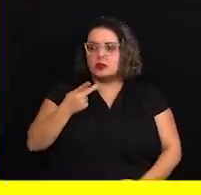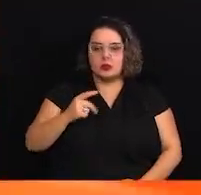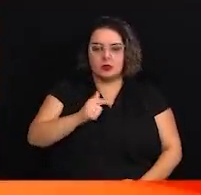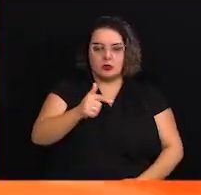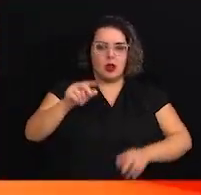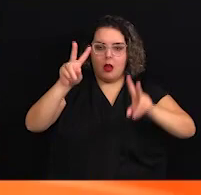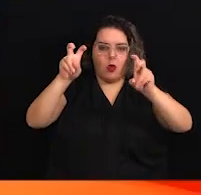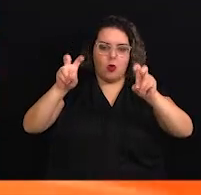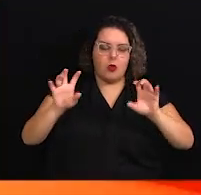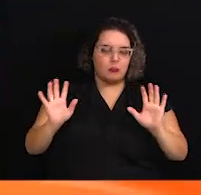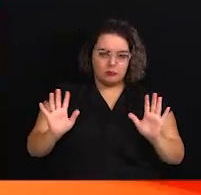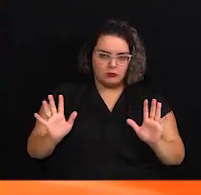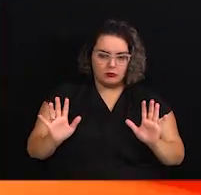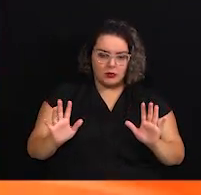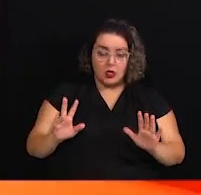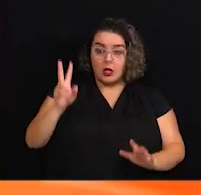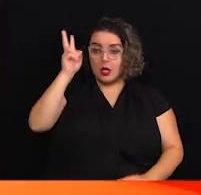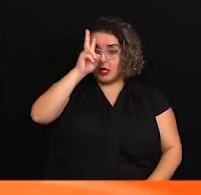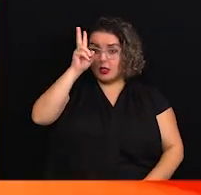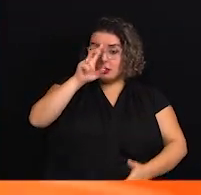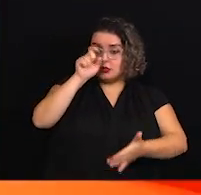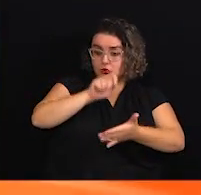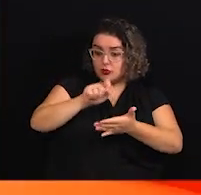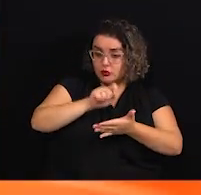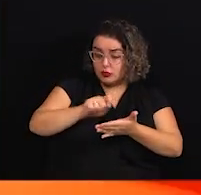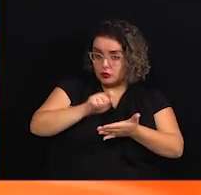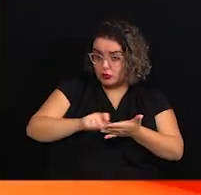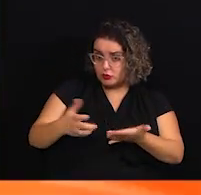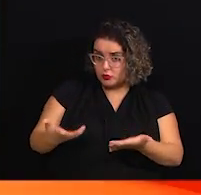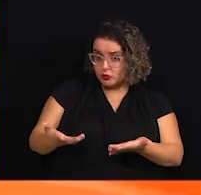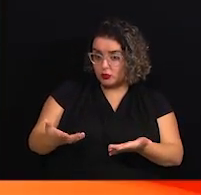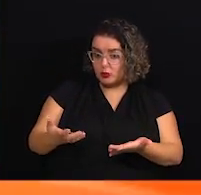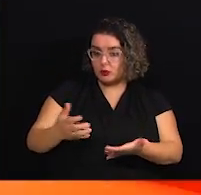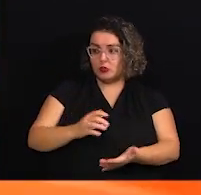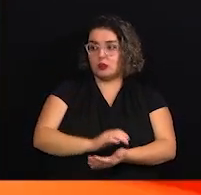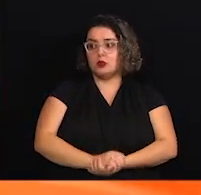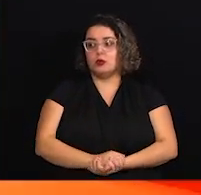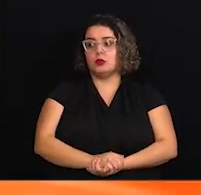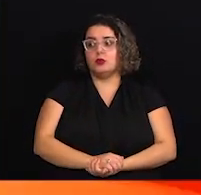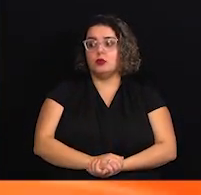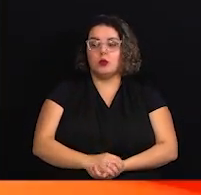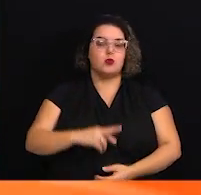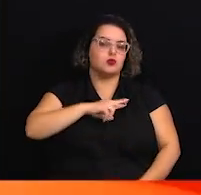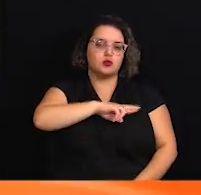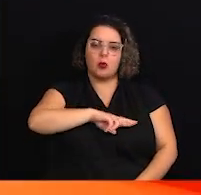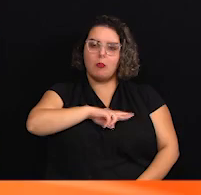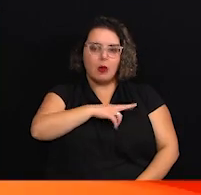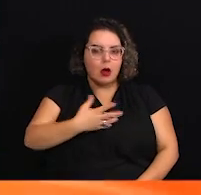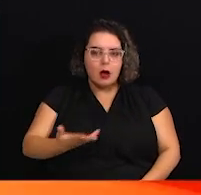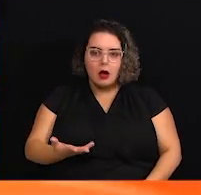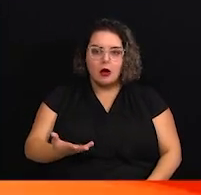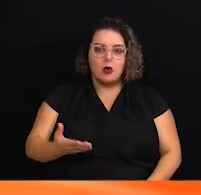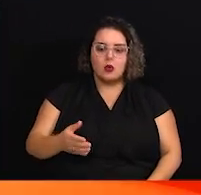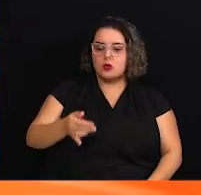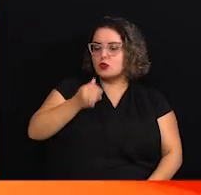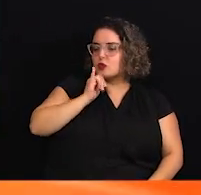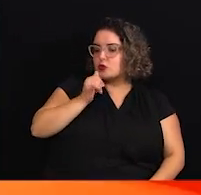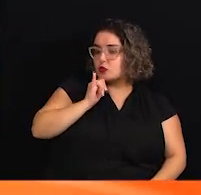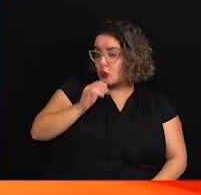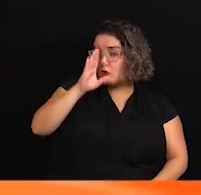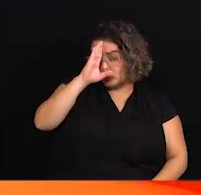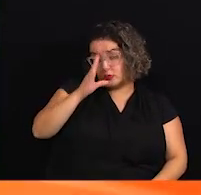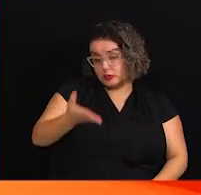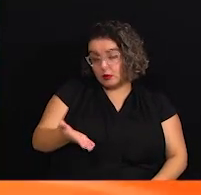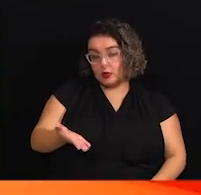temas, tá? As histórias que eu escrevi, tanto os romances quanto os contos, principalmente,